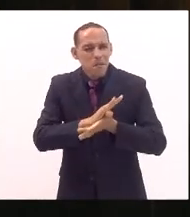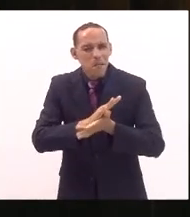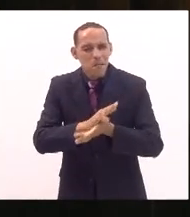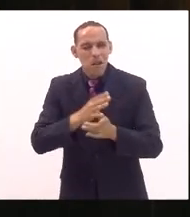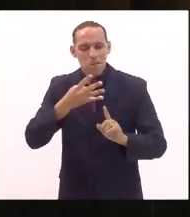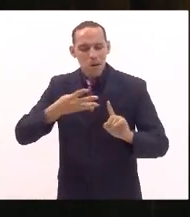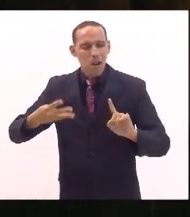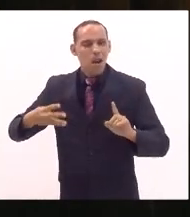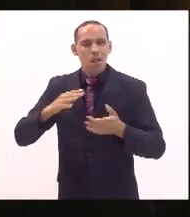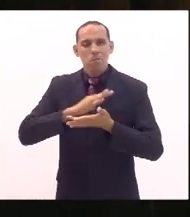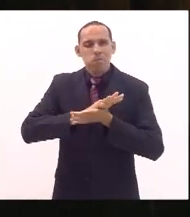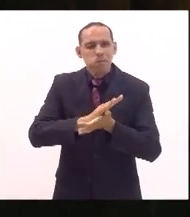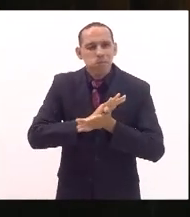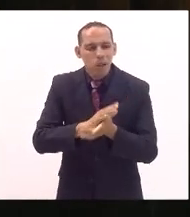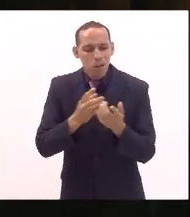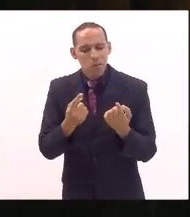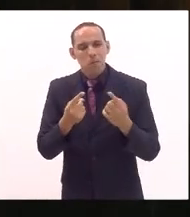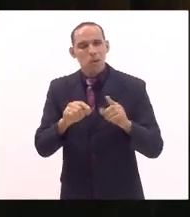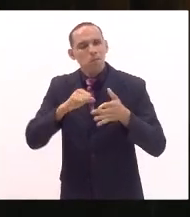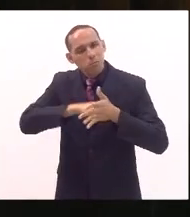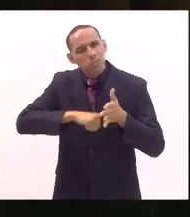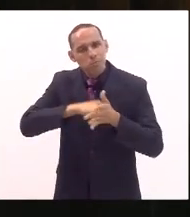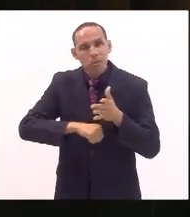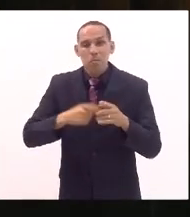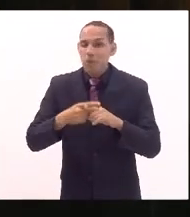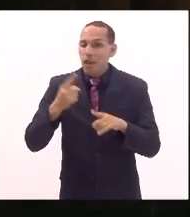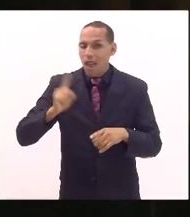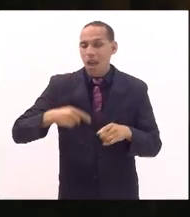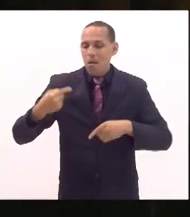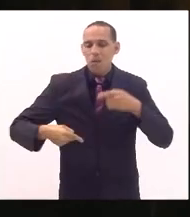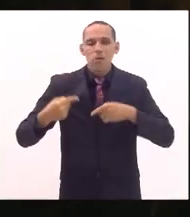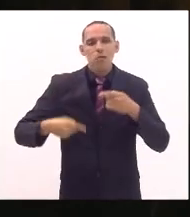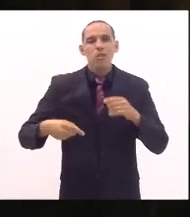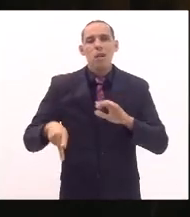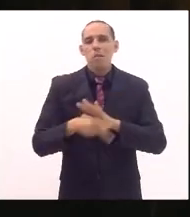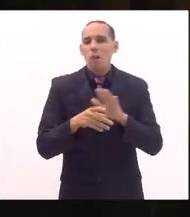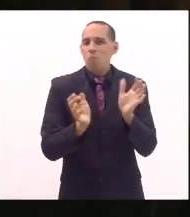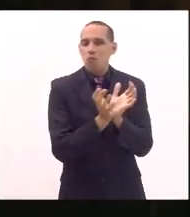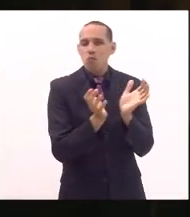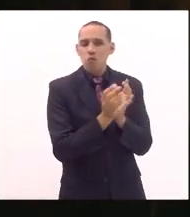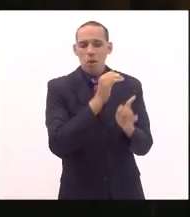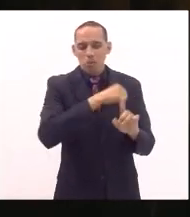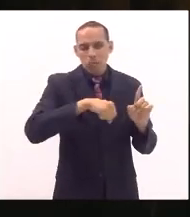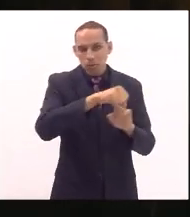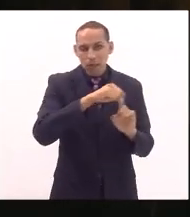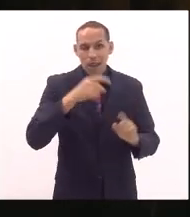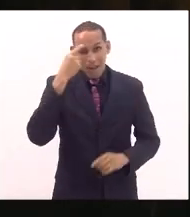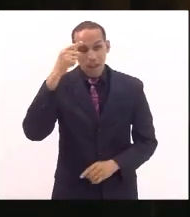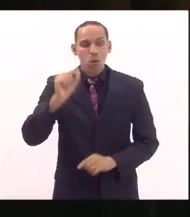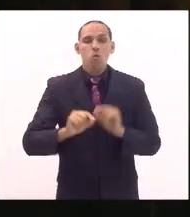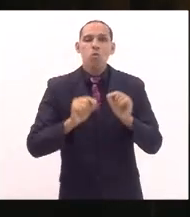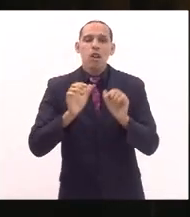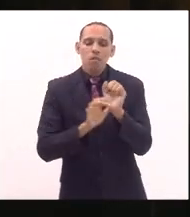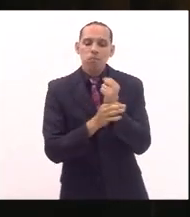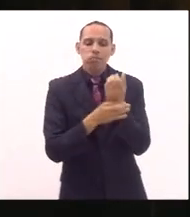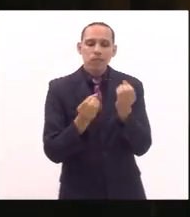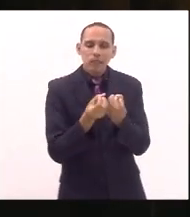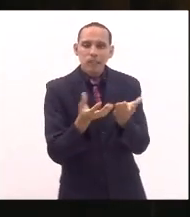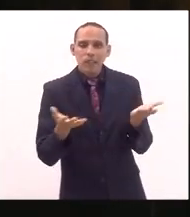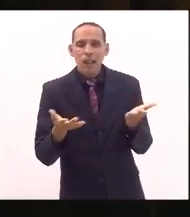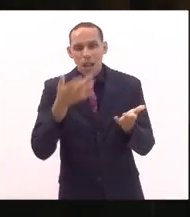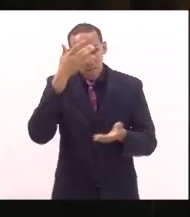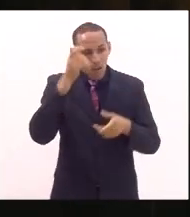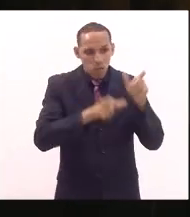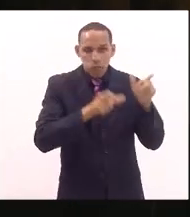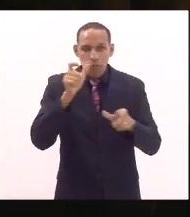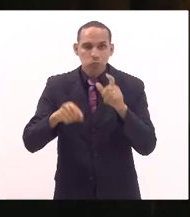LGBT fobia que virou política de um certo grupo social a ideia Central é assegurar a capacidade de